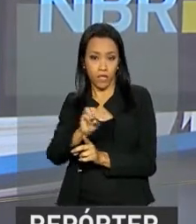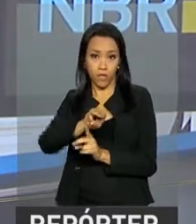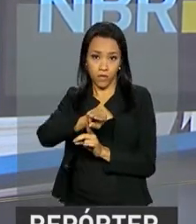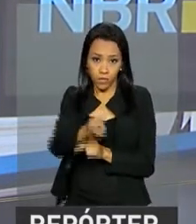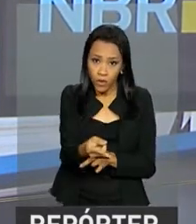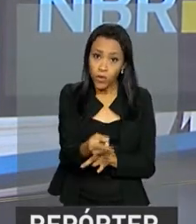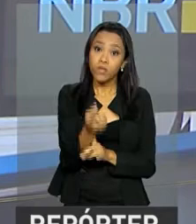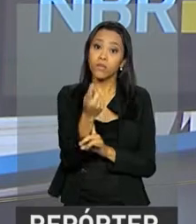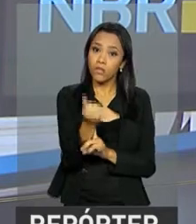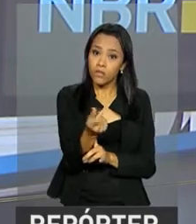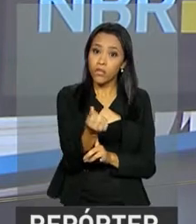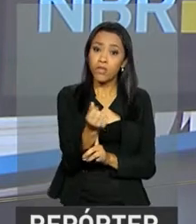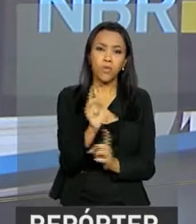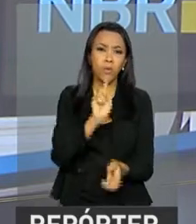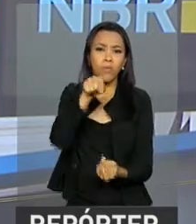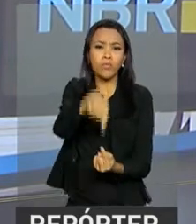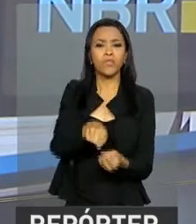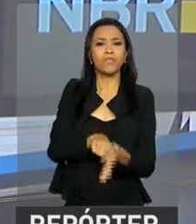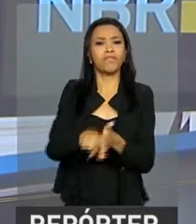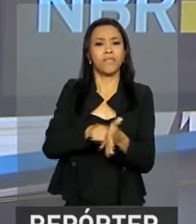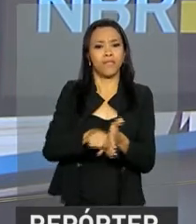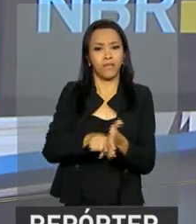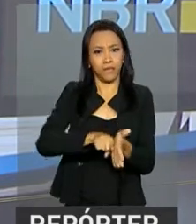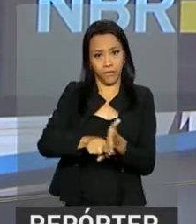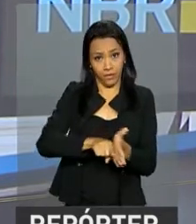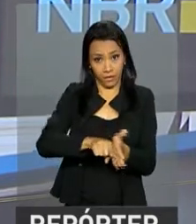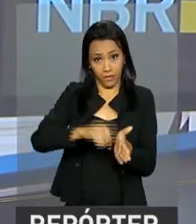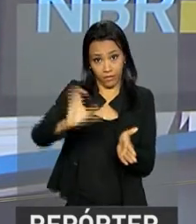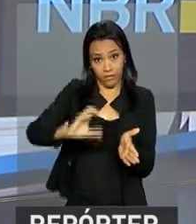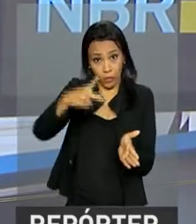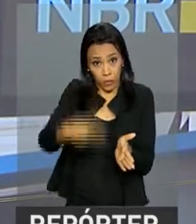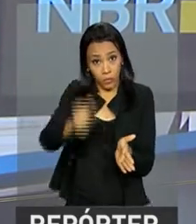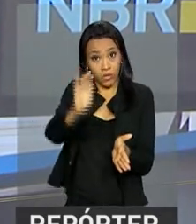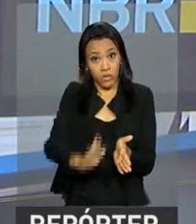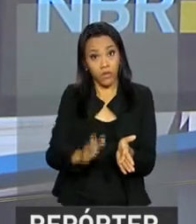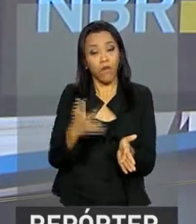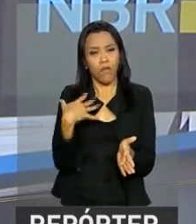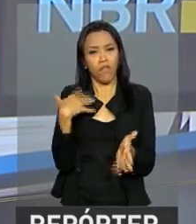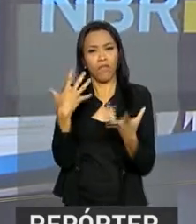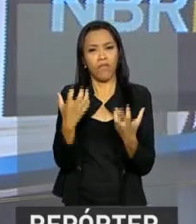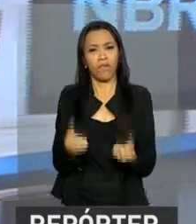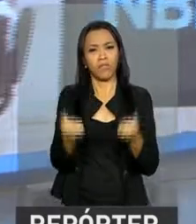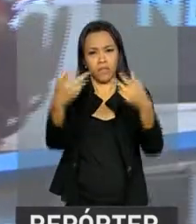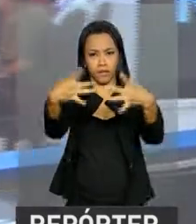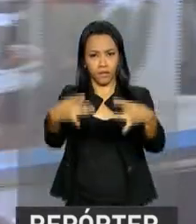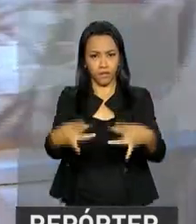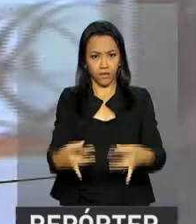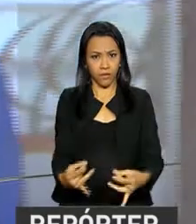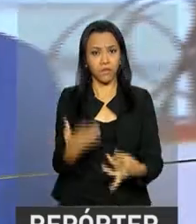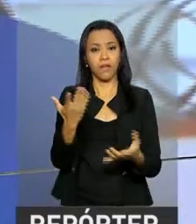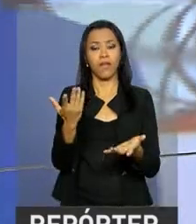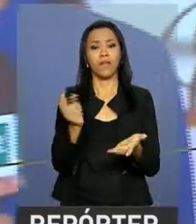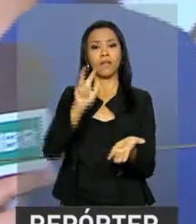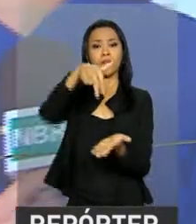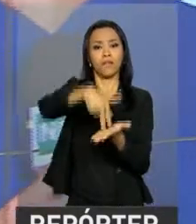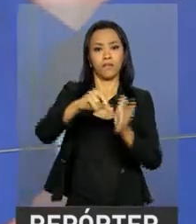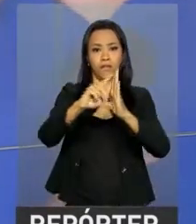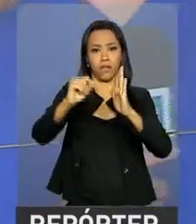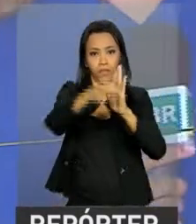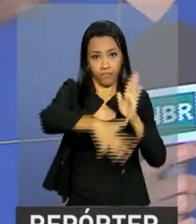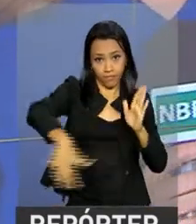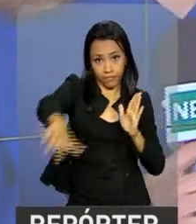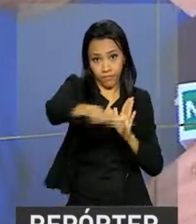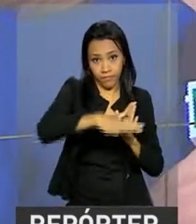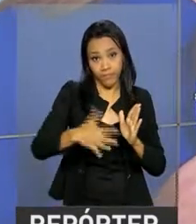US$ 1,5 bilhão para o financiamento de pesquisas científicas aqui no país. Vamos ao vivo conversar com a repórter Gabriela Noronha, que está no Palácio